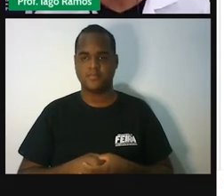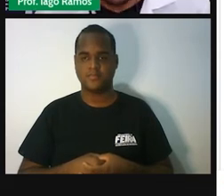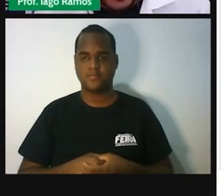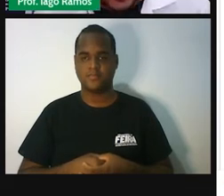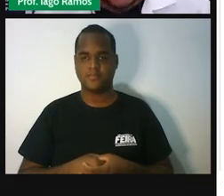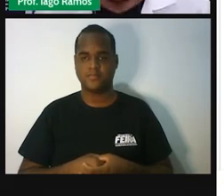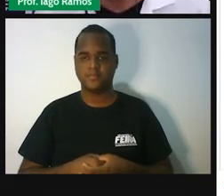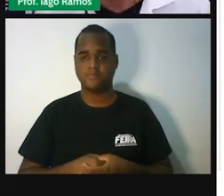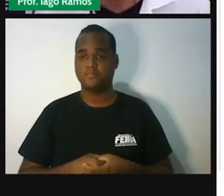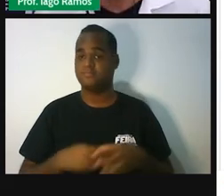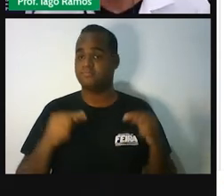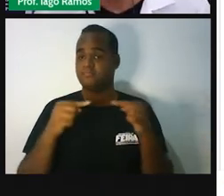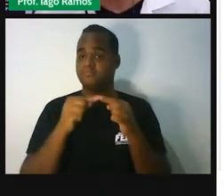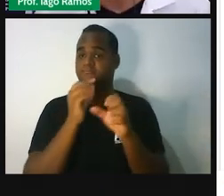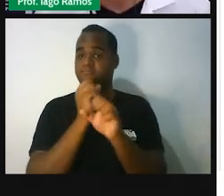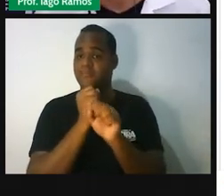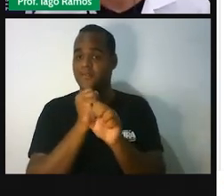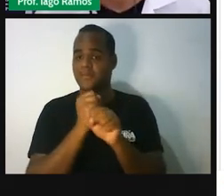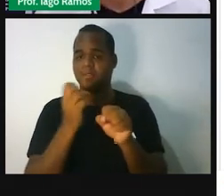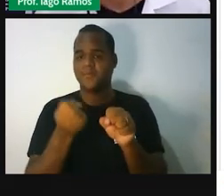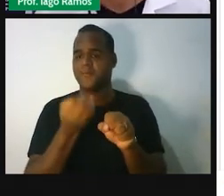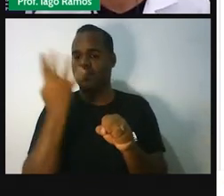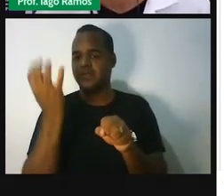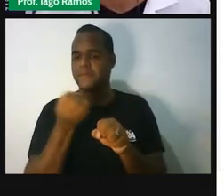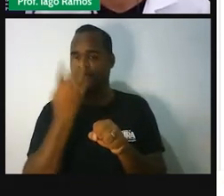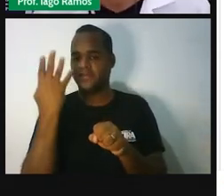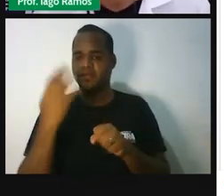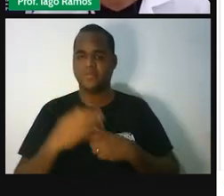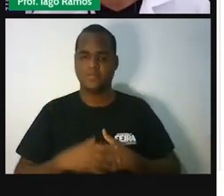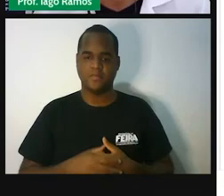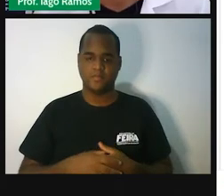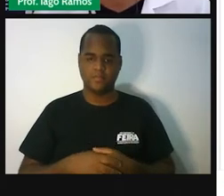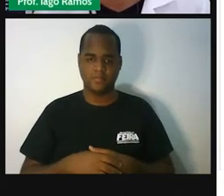é que vai dar isso? Quanto é que vai dar isso?